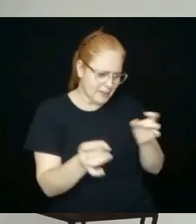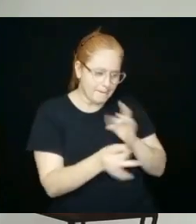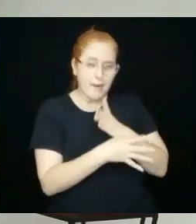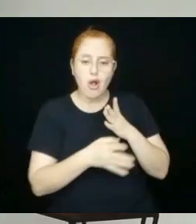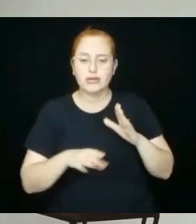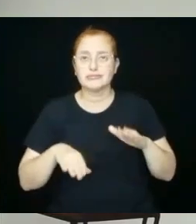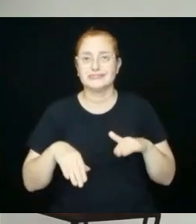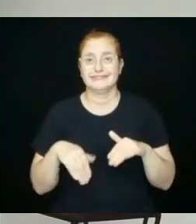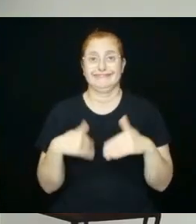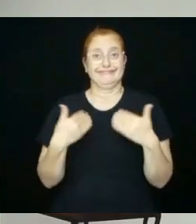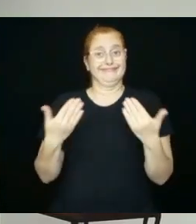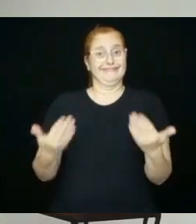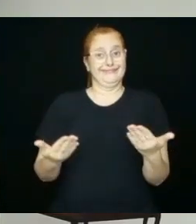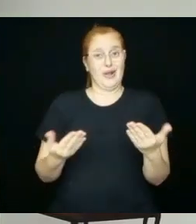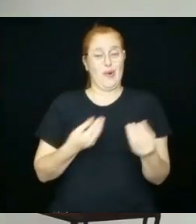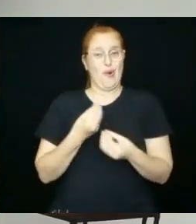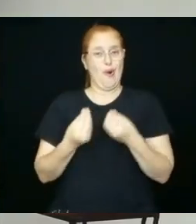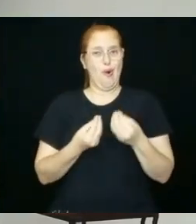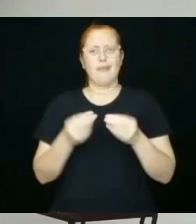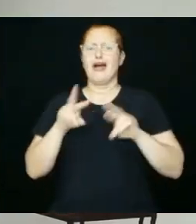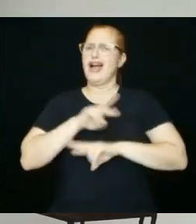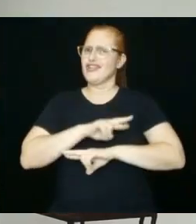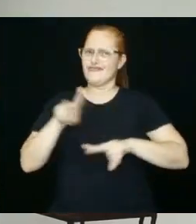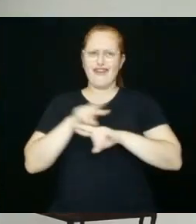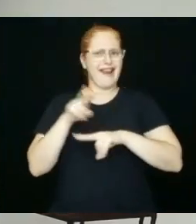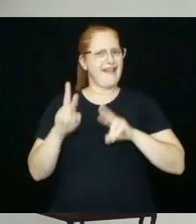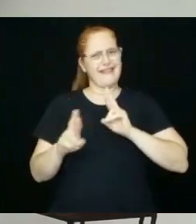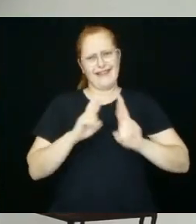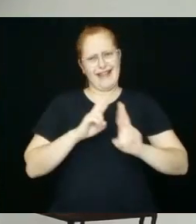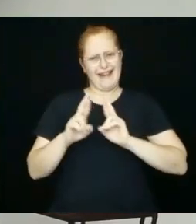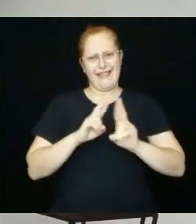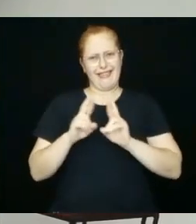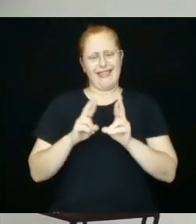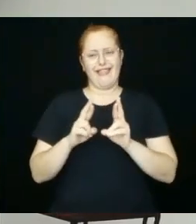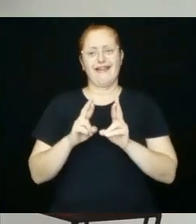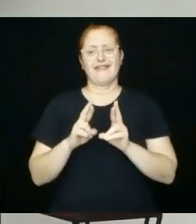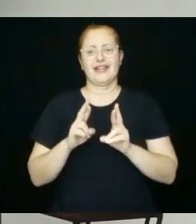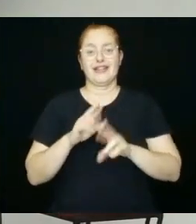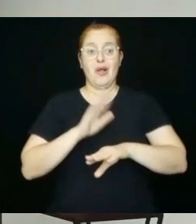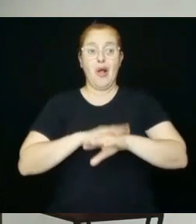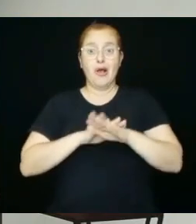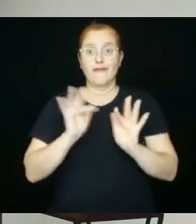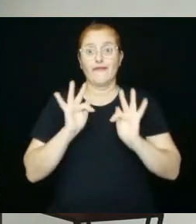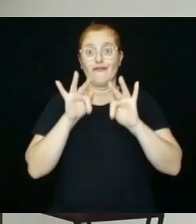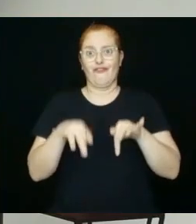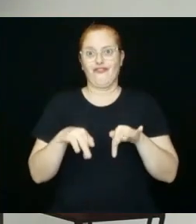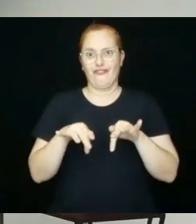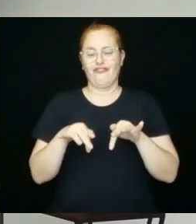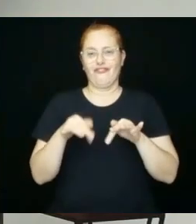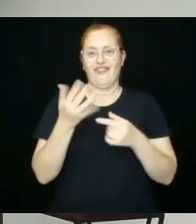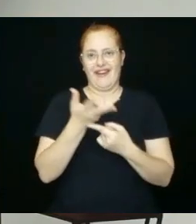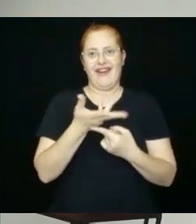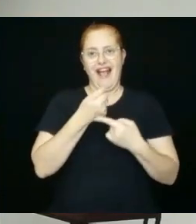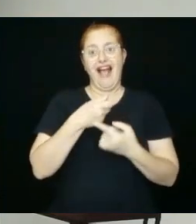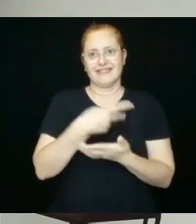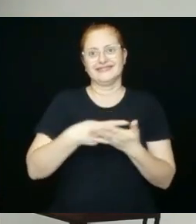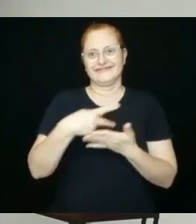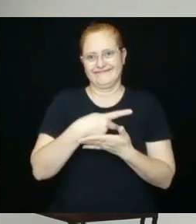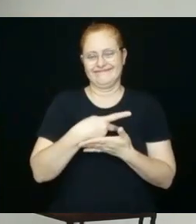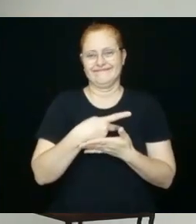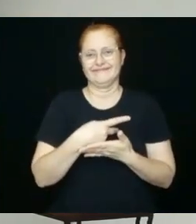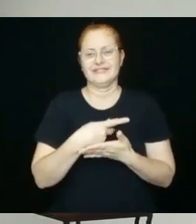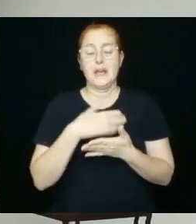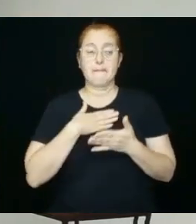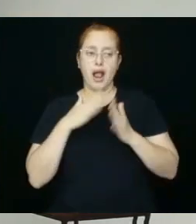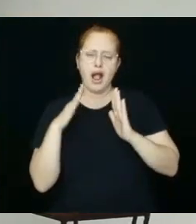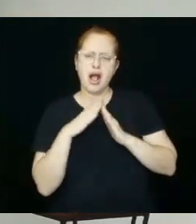de novo, tu não podia... É bem diferente a relação, assim, né? A hora de terminar, a hora de terminar.